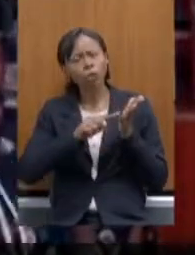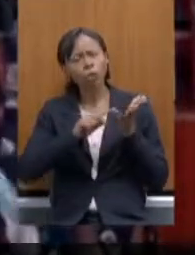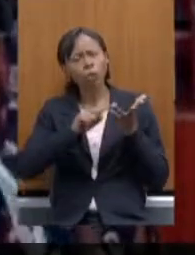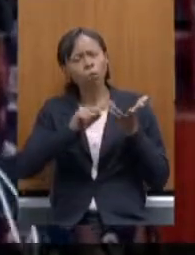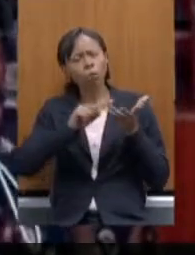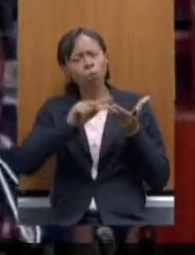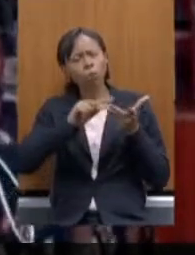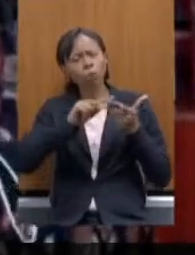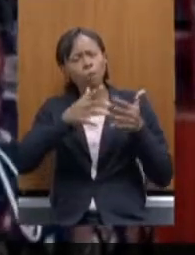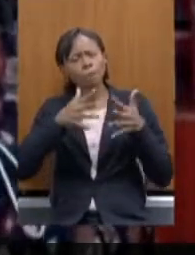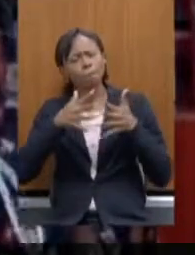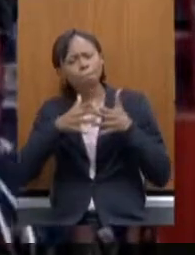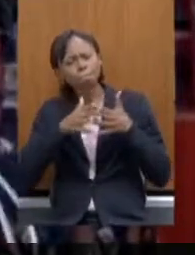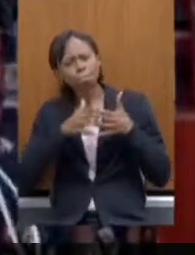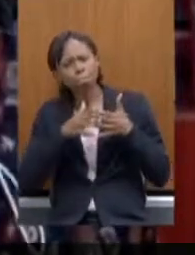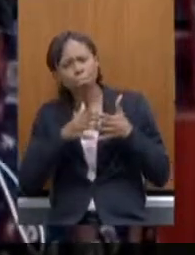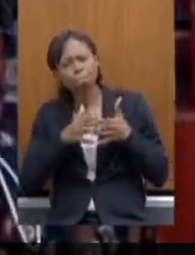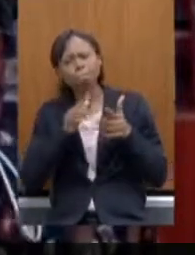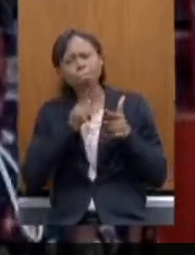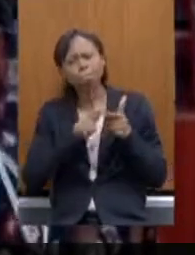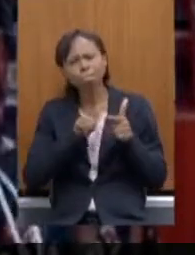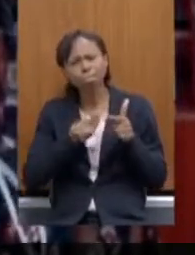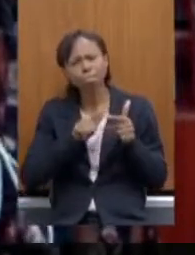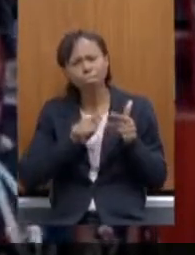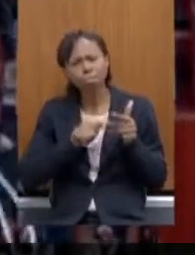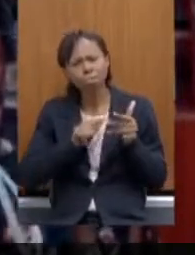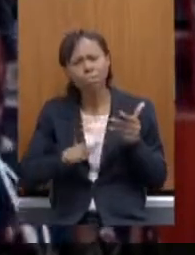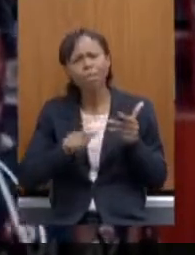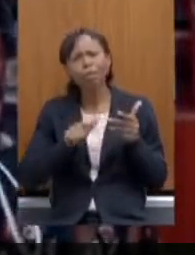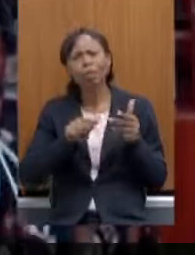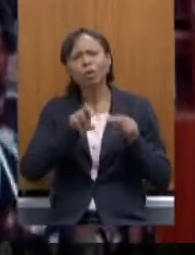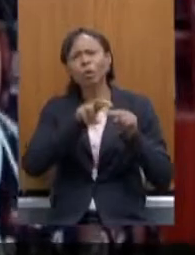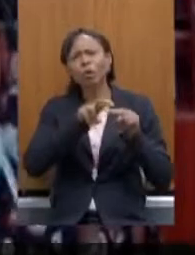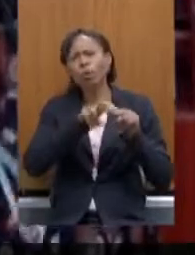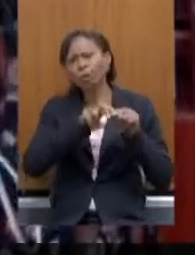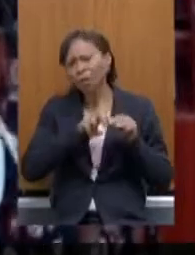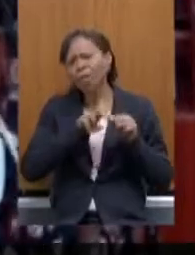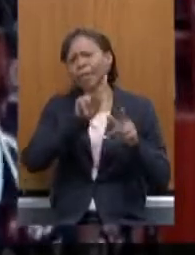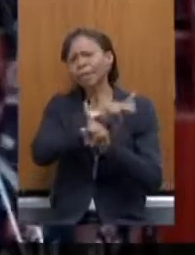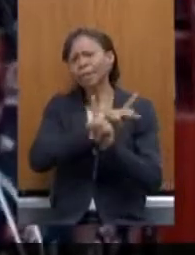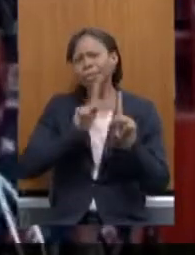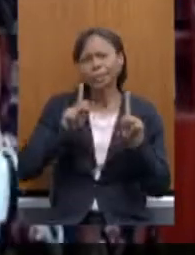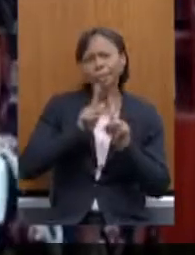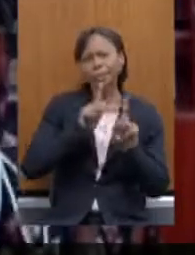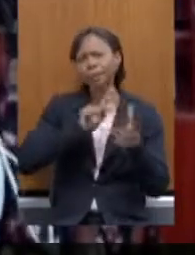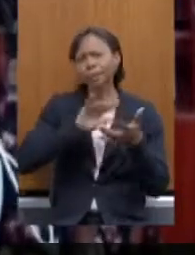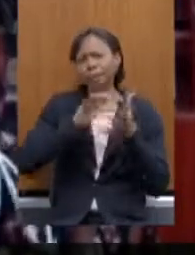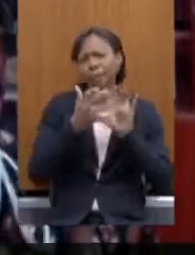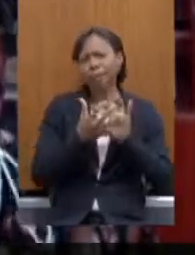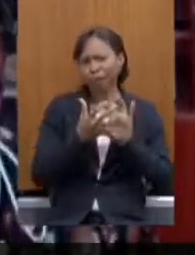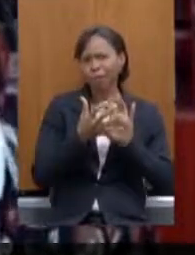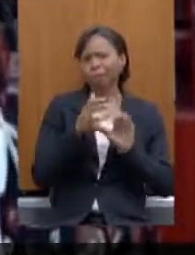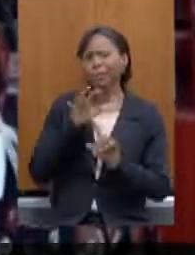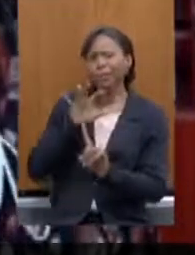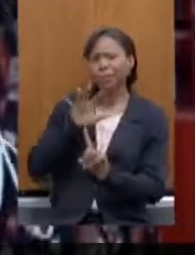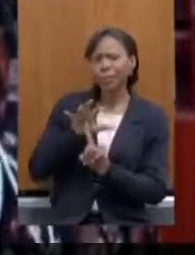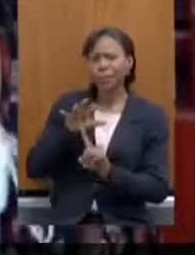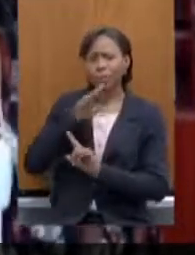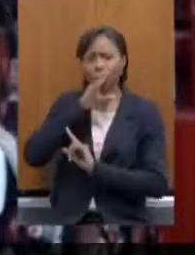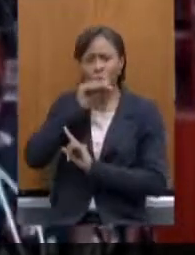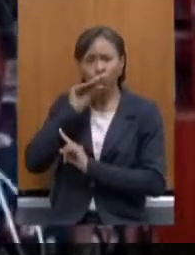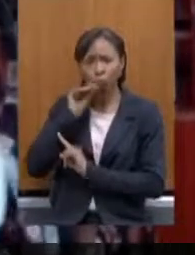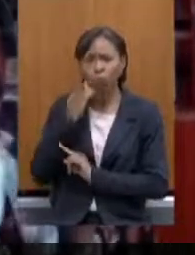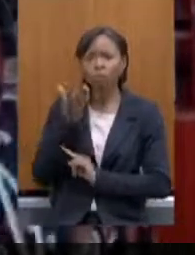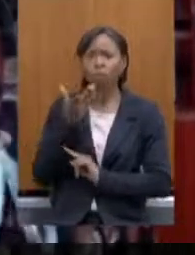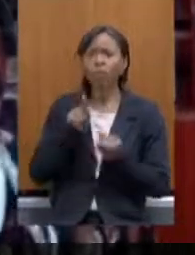complexidade e o impacto que essa reforma tem sobre a vida dos servidores e também